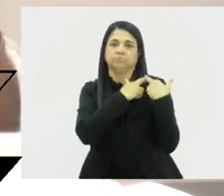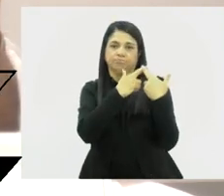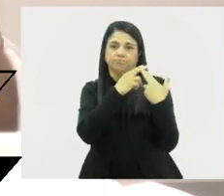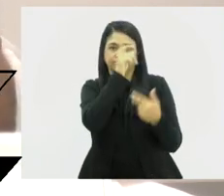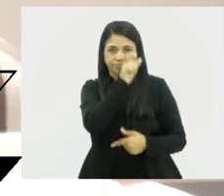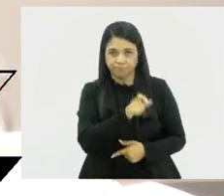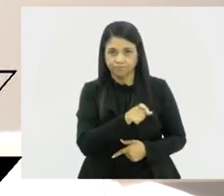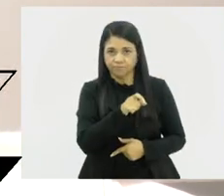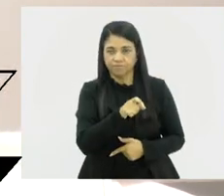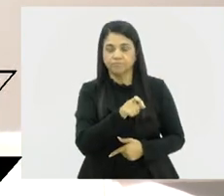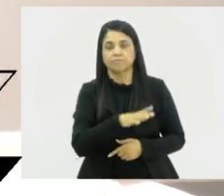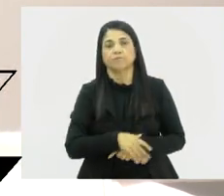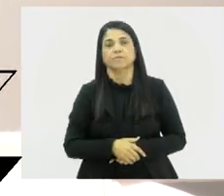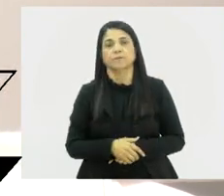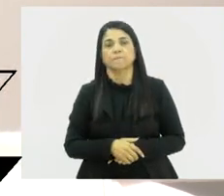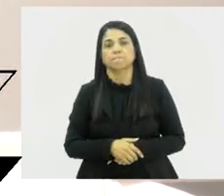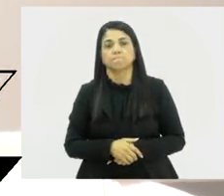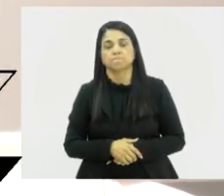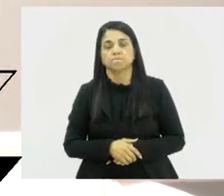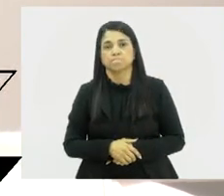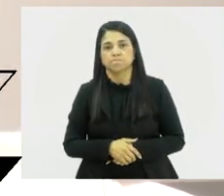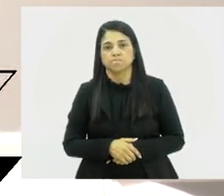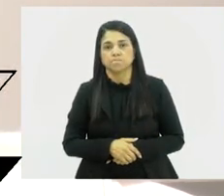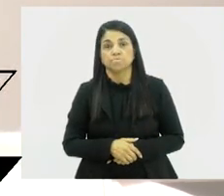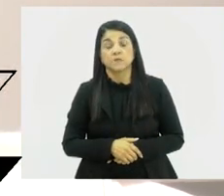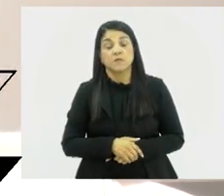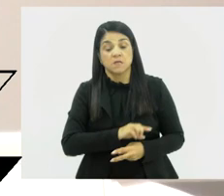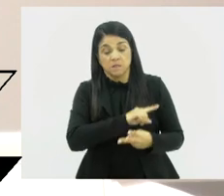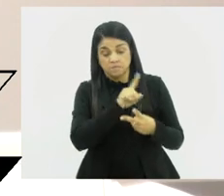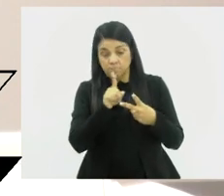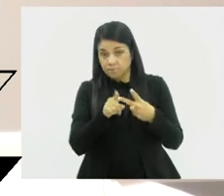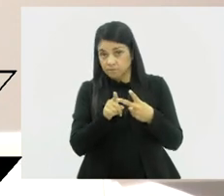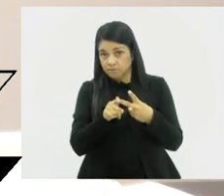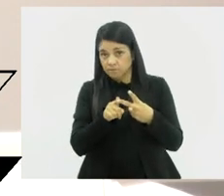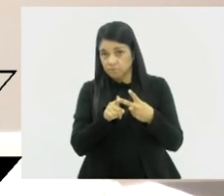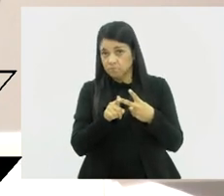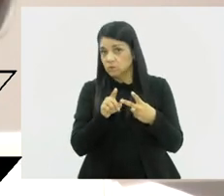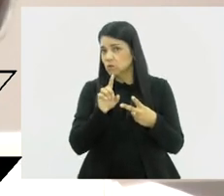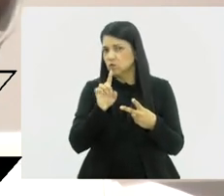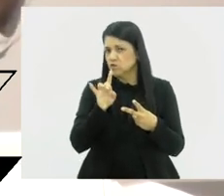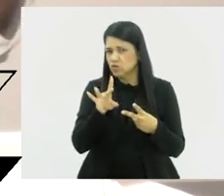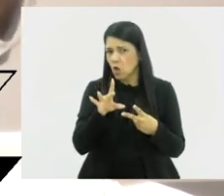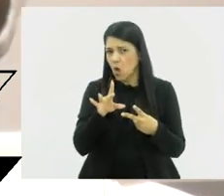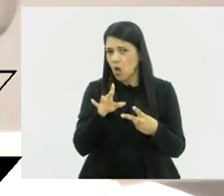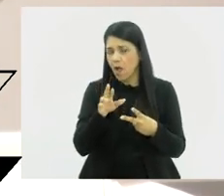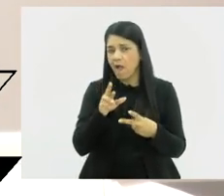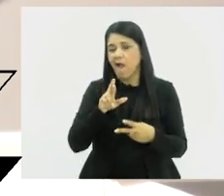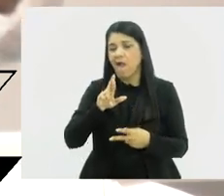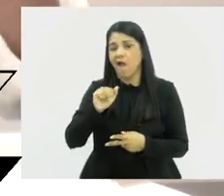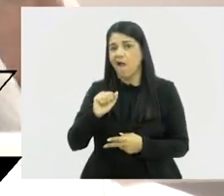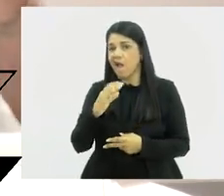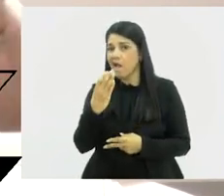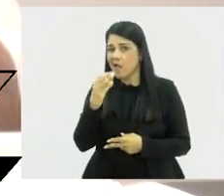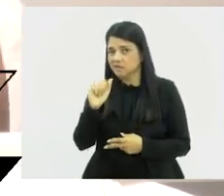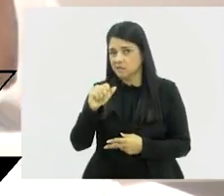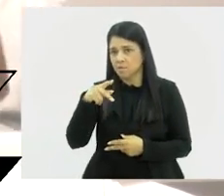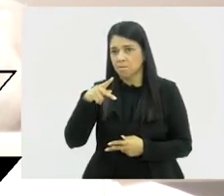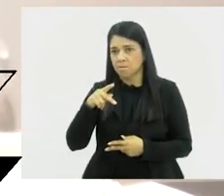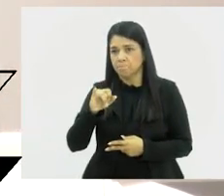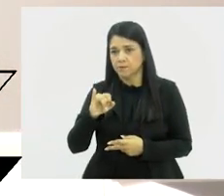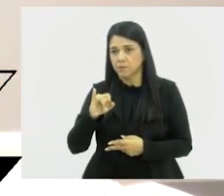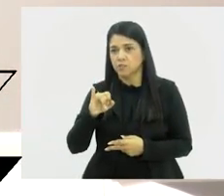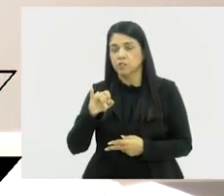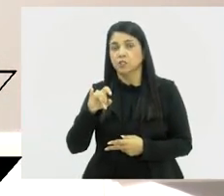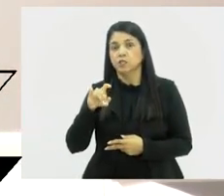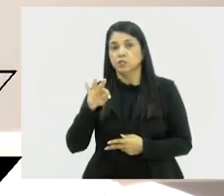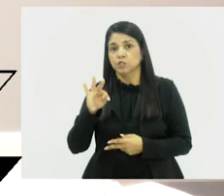um consenso. A segunda coisa que as pessoas falam é que não é só a questão da raça pitbull. Tem várias outras raças que